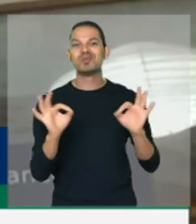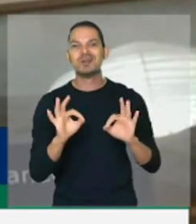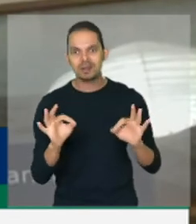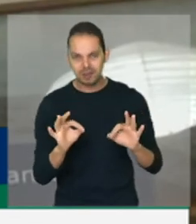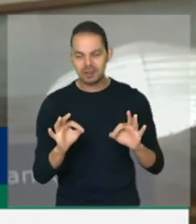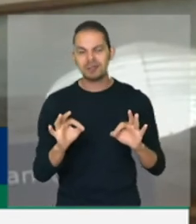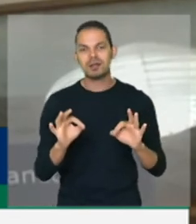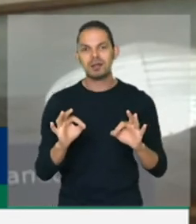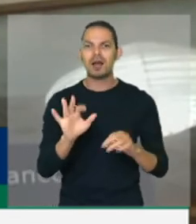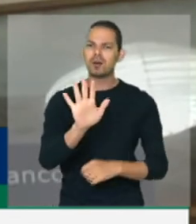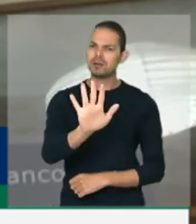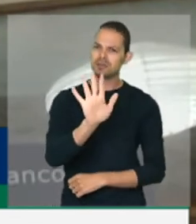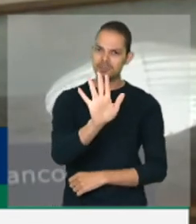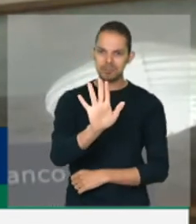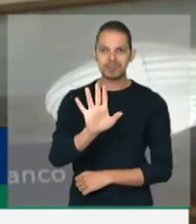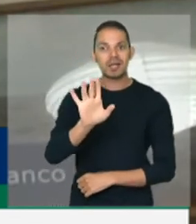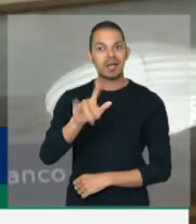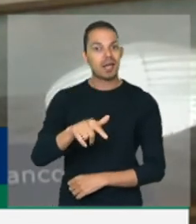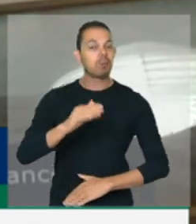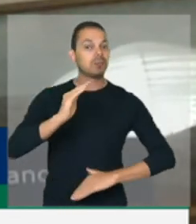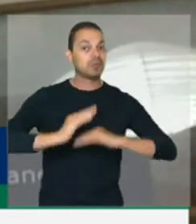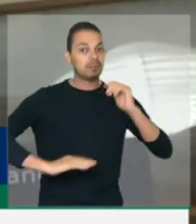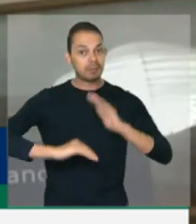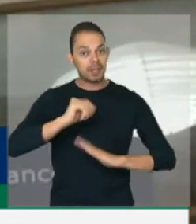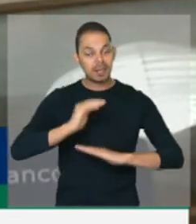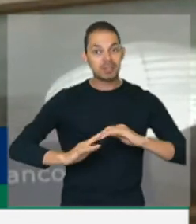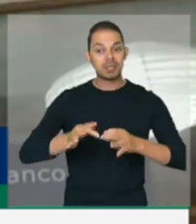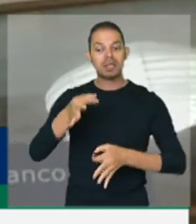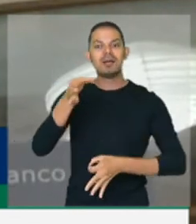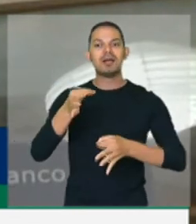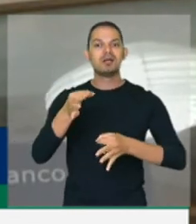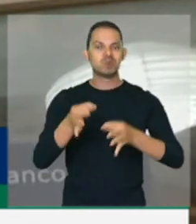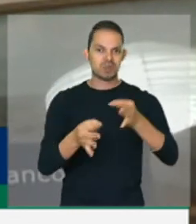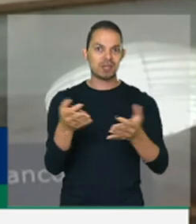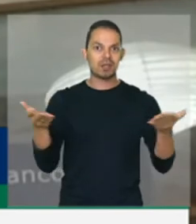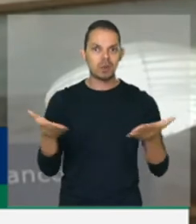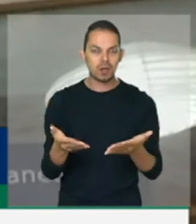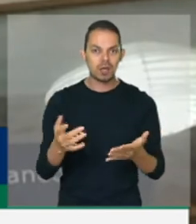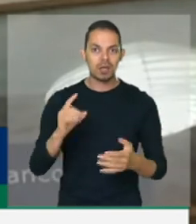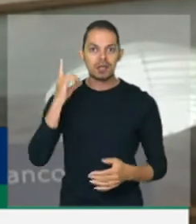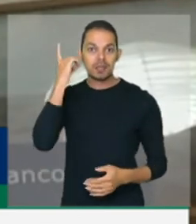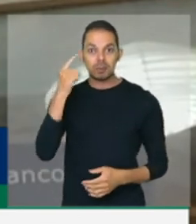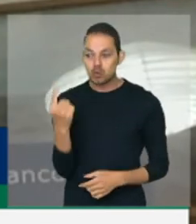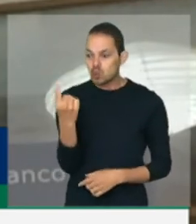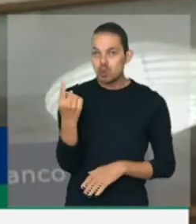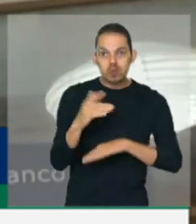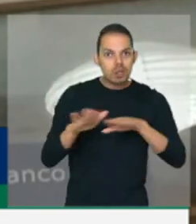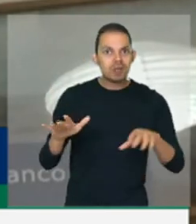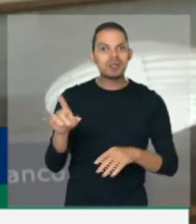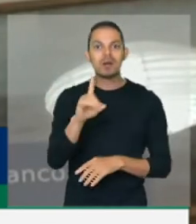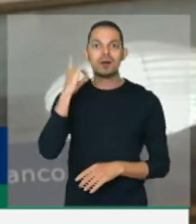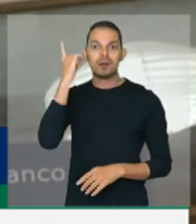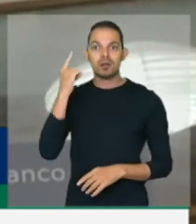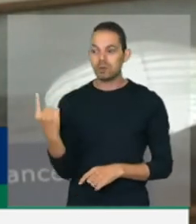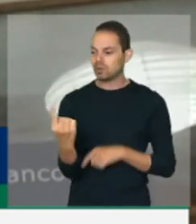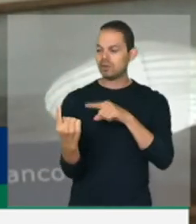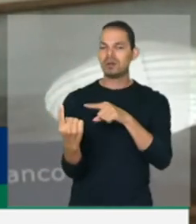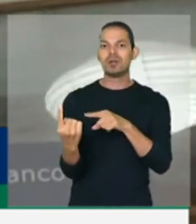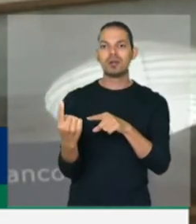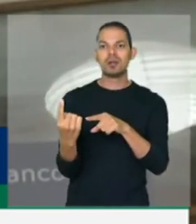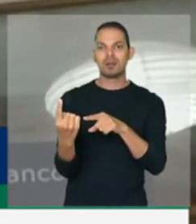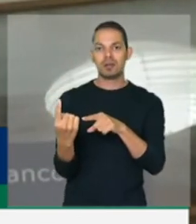central. Agora, é uma prática que está sendo julgada nesse momento. Não é a de um deputado. Este deputado, ele é apenas um souvenir